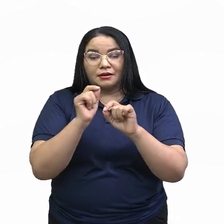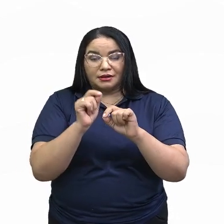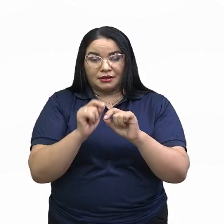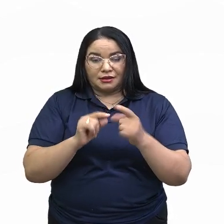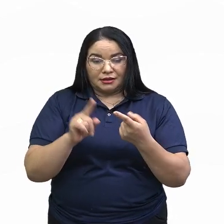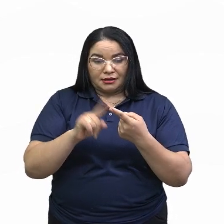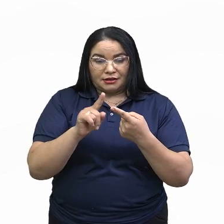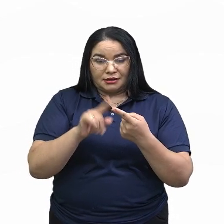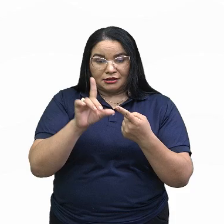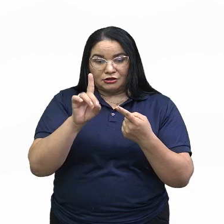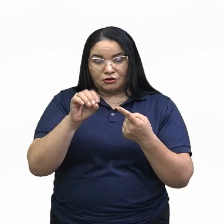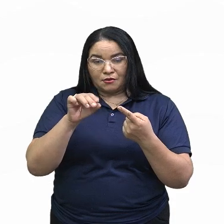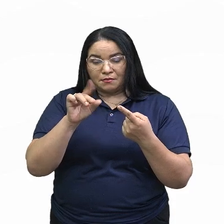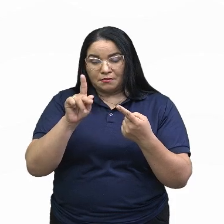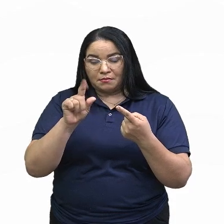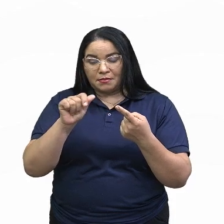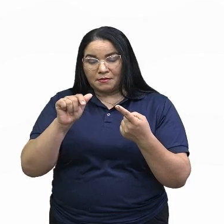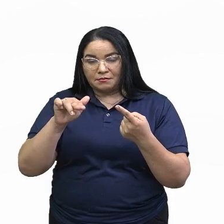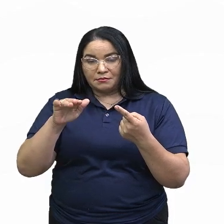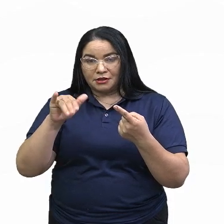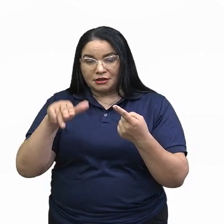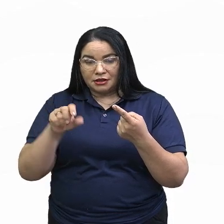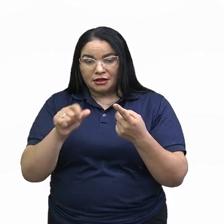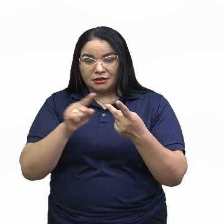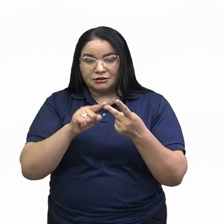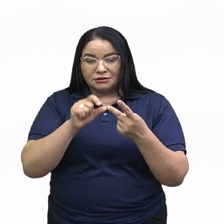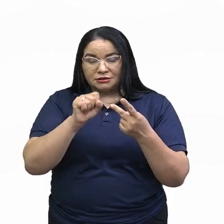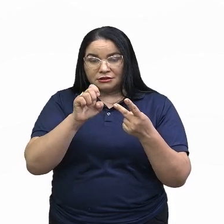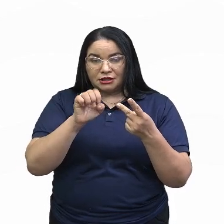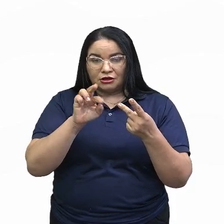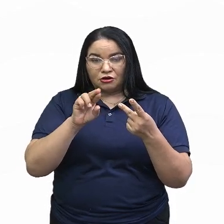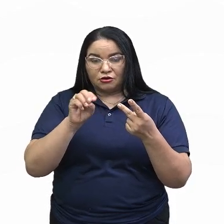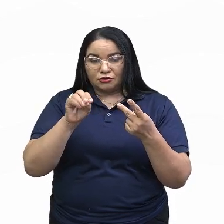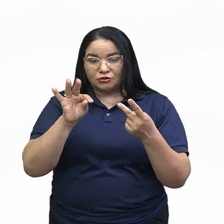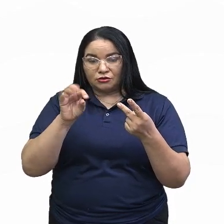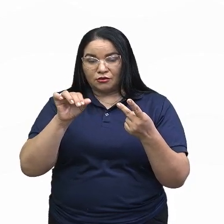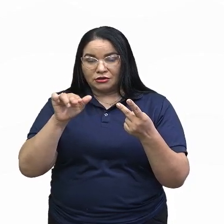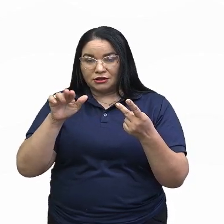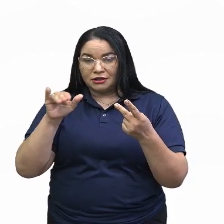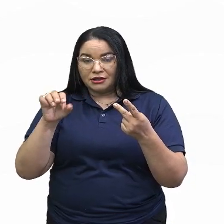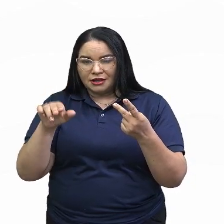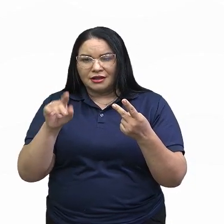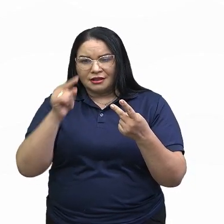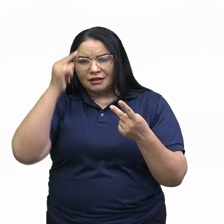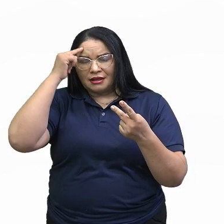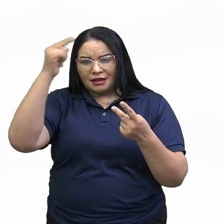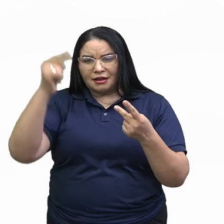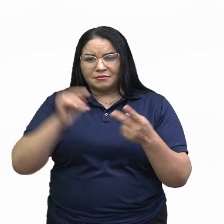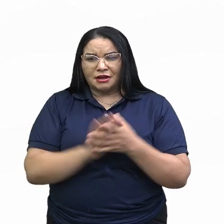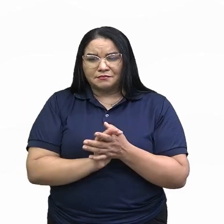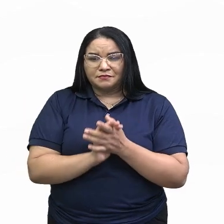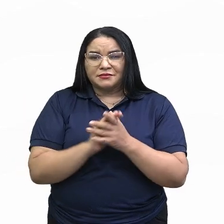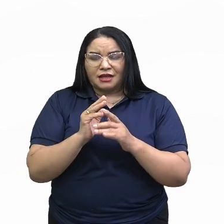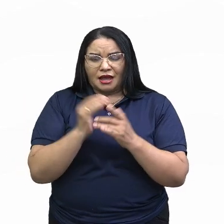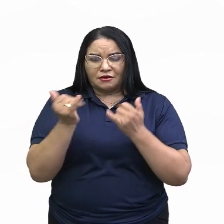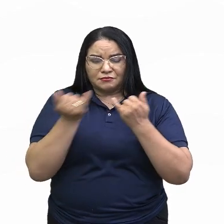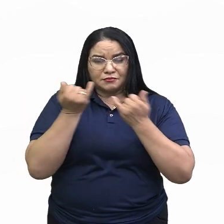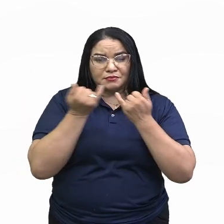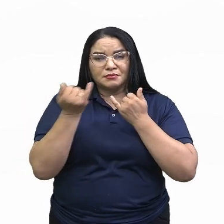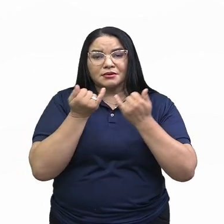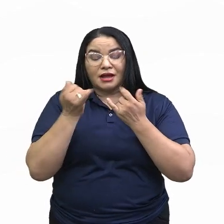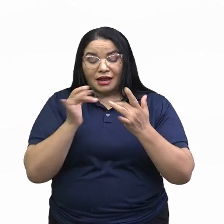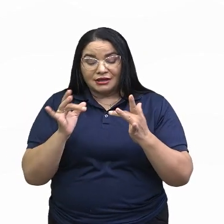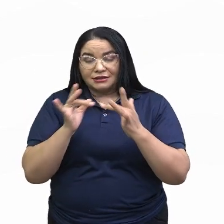a serotonina, né? Quando a gente fala aí de neurotransmissores, a gente lembra das sinapses, né? Quando ocorre a sinapse,